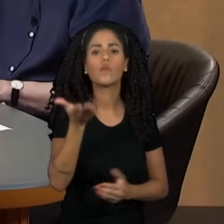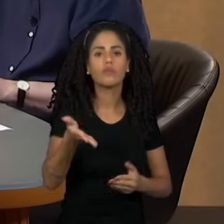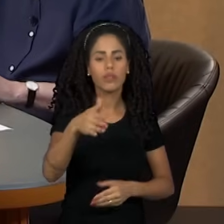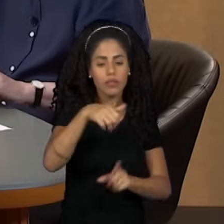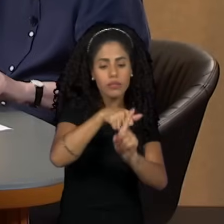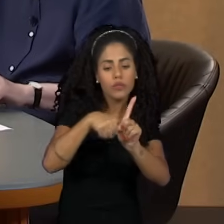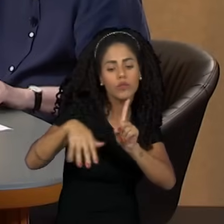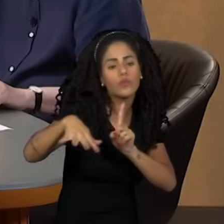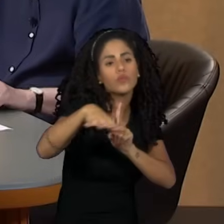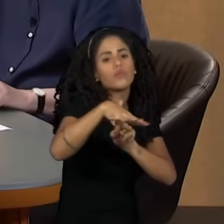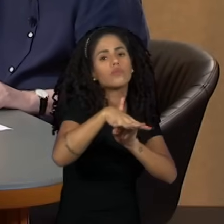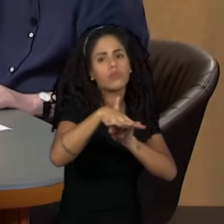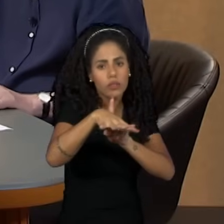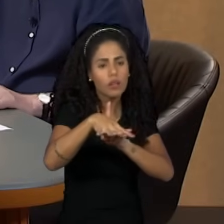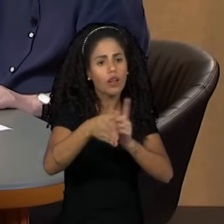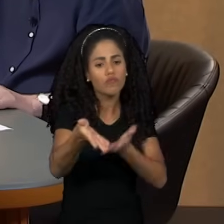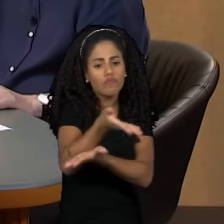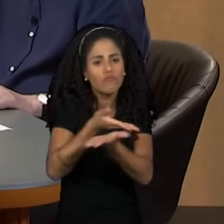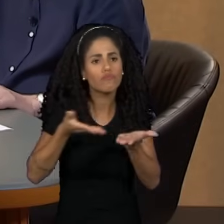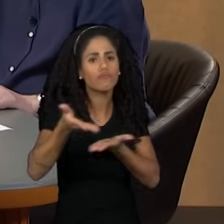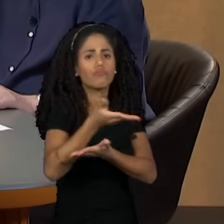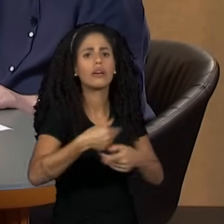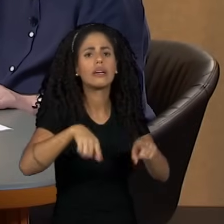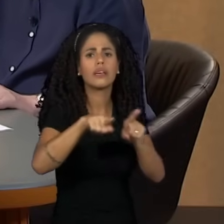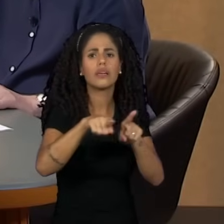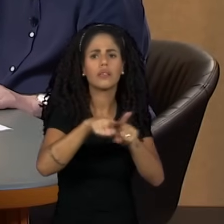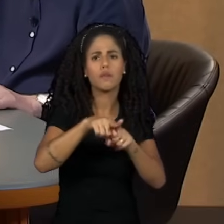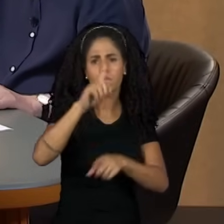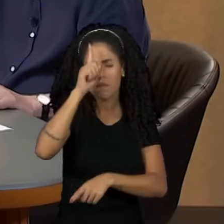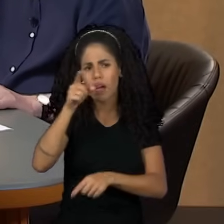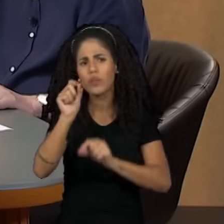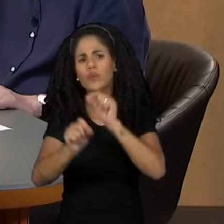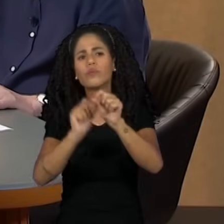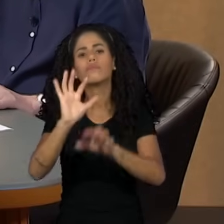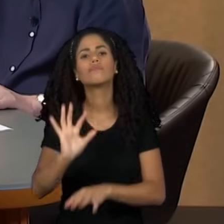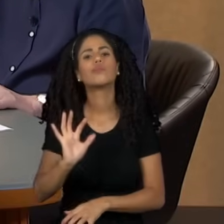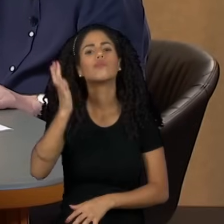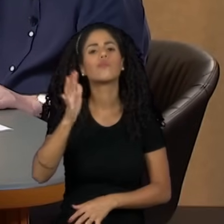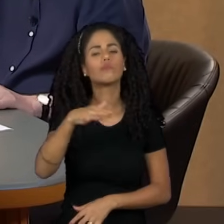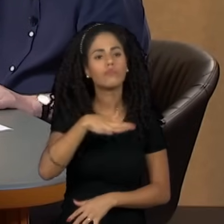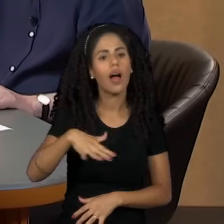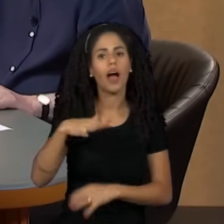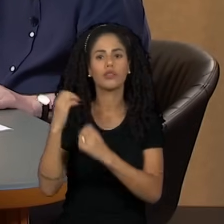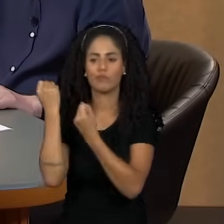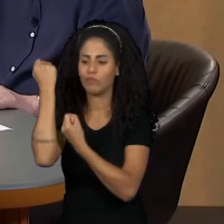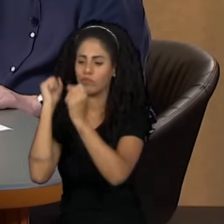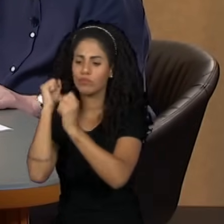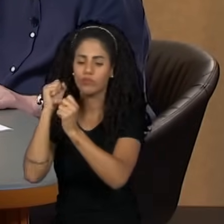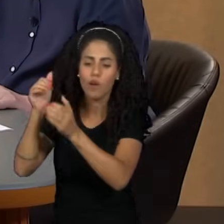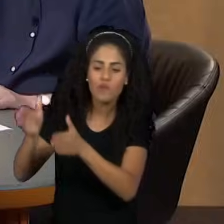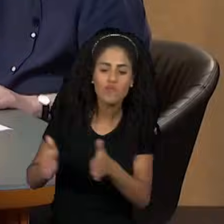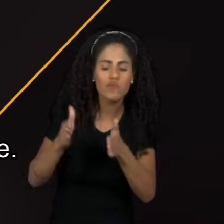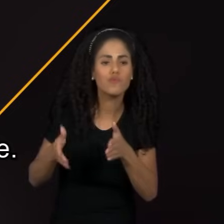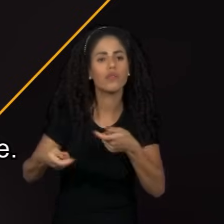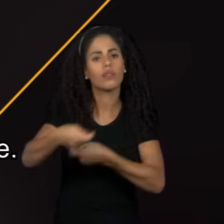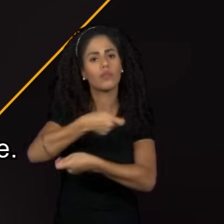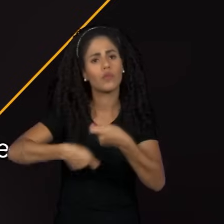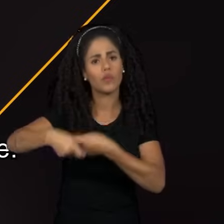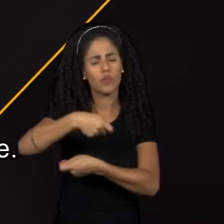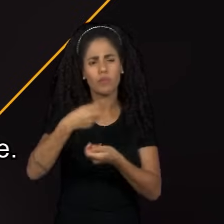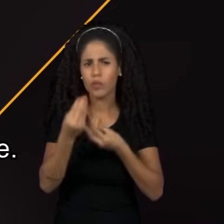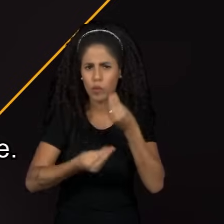na sociedade, no social, e comandam o que possa acontecer na indústria, na economia.